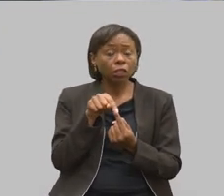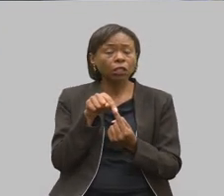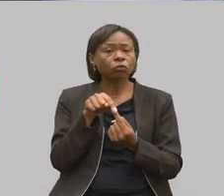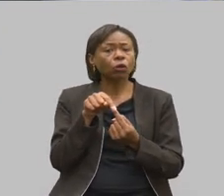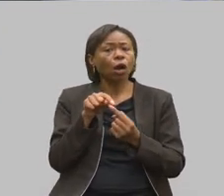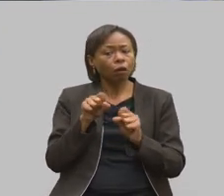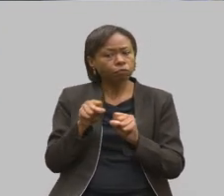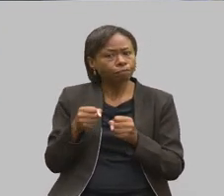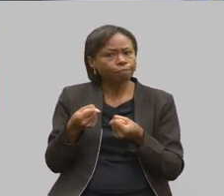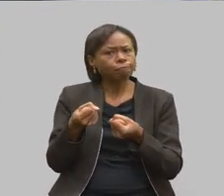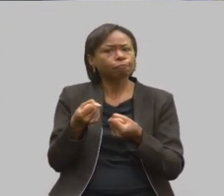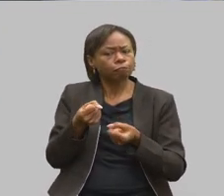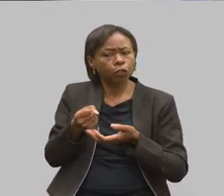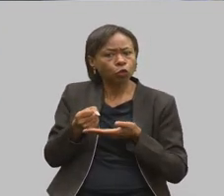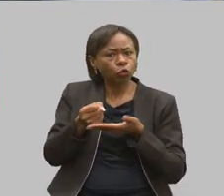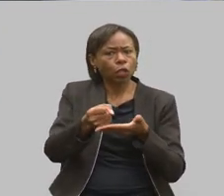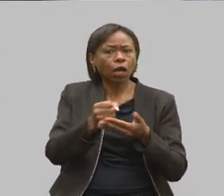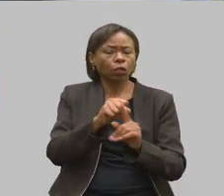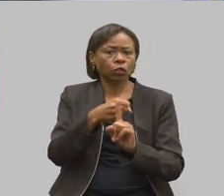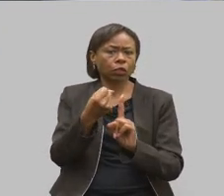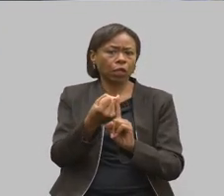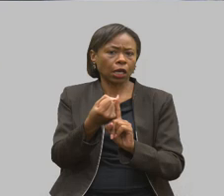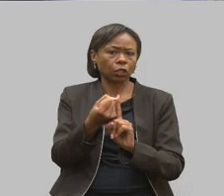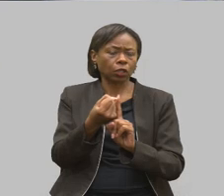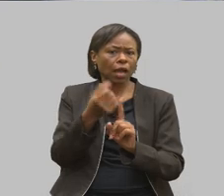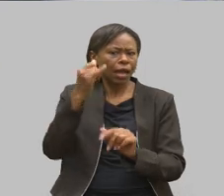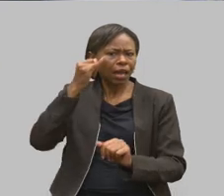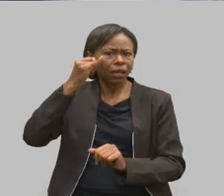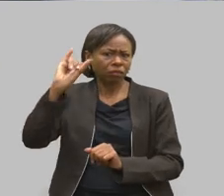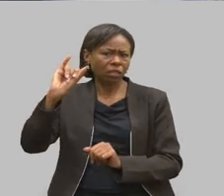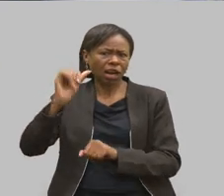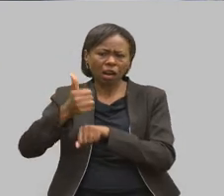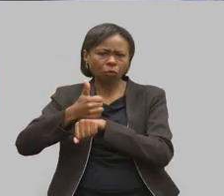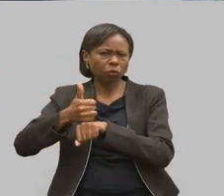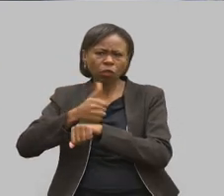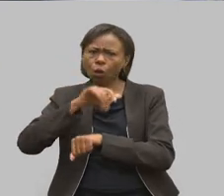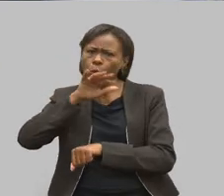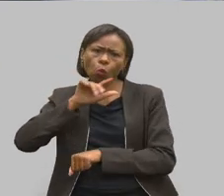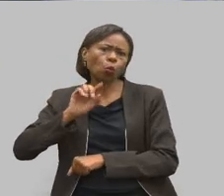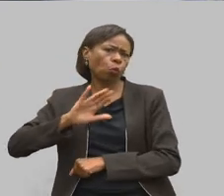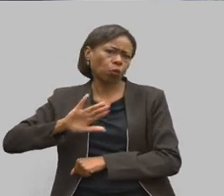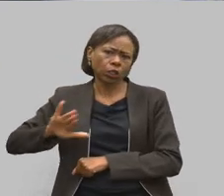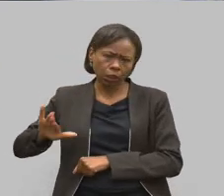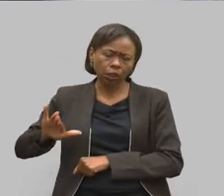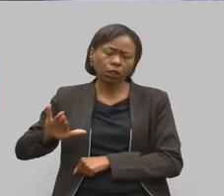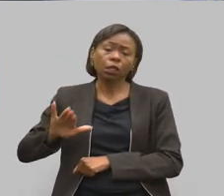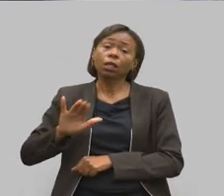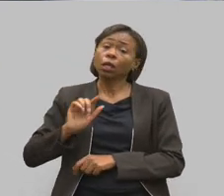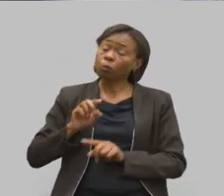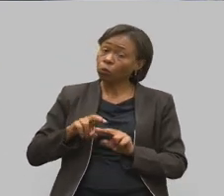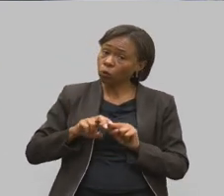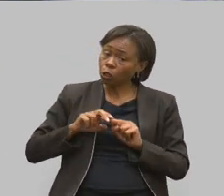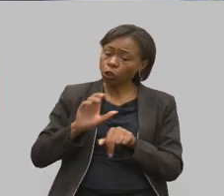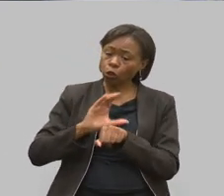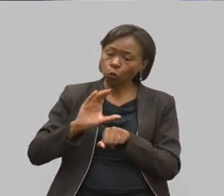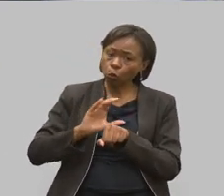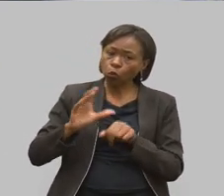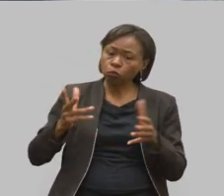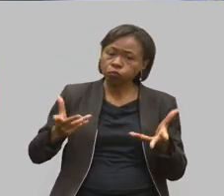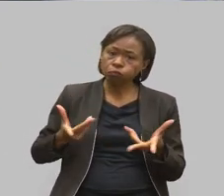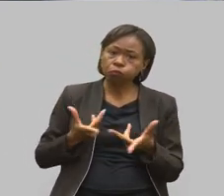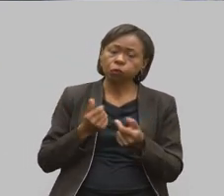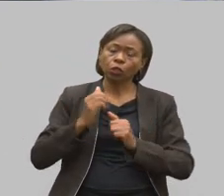contra maus profissionais pensando nisso a gente faz também muita qualificação dos nossos profissionais fisioterapeutas e terapeutas